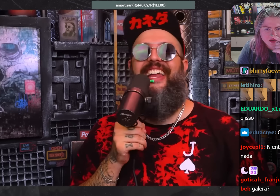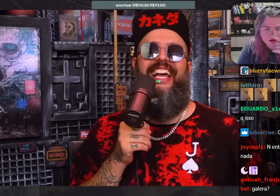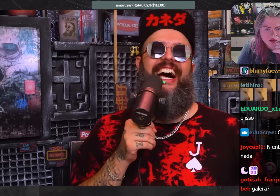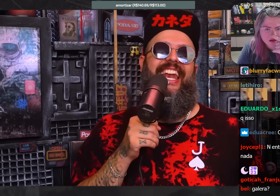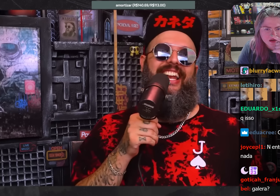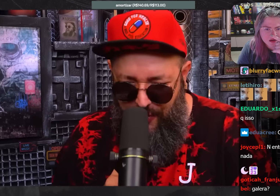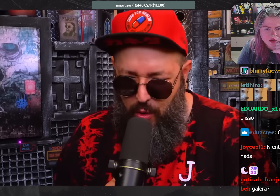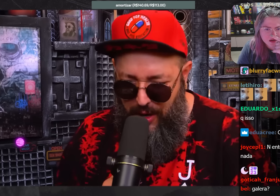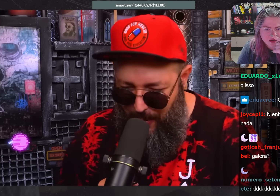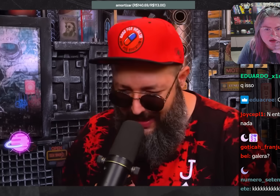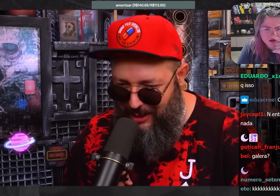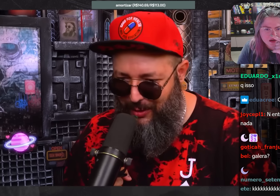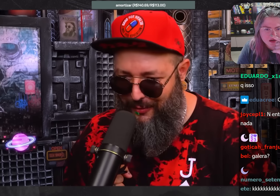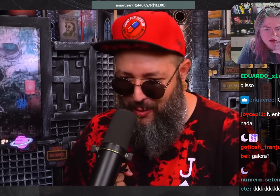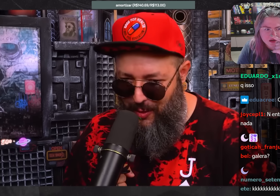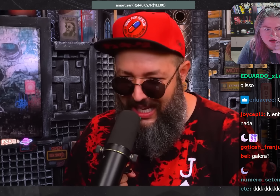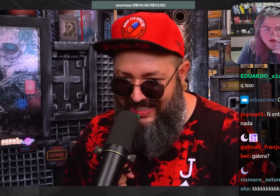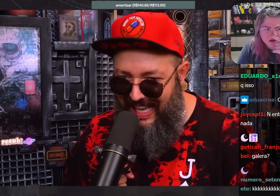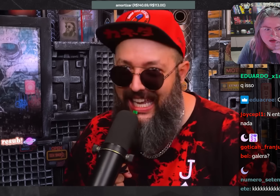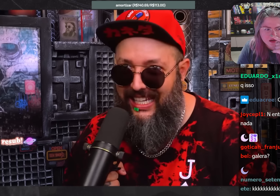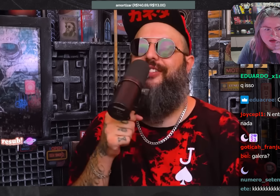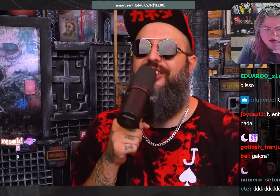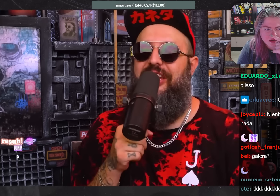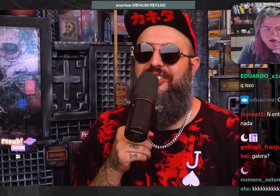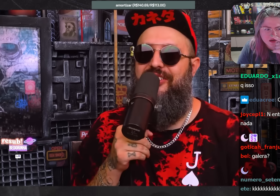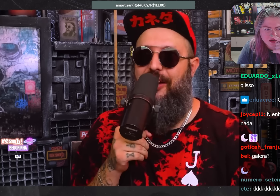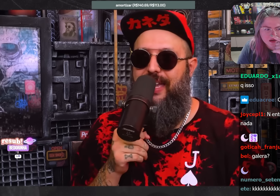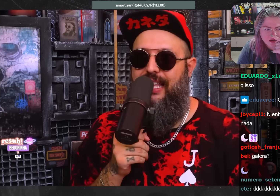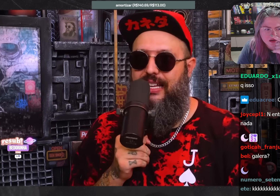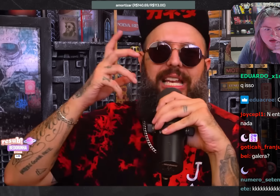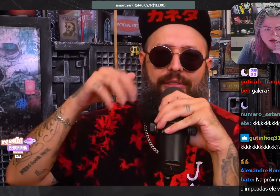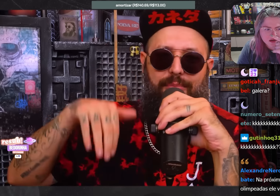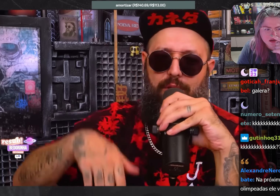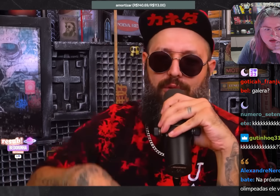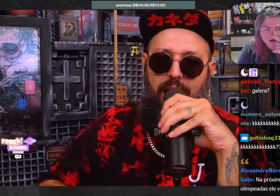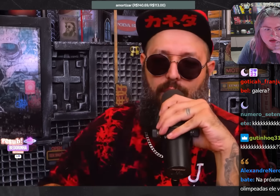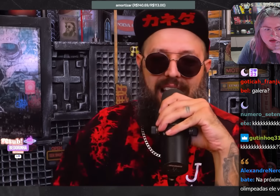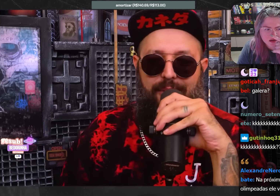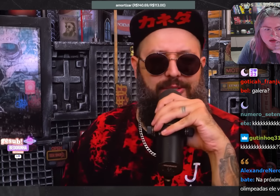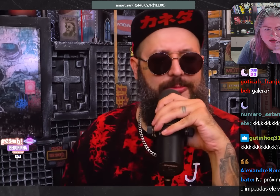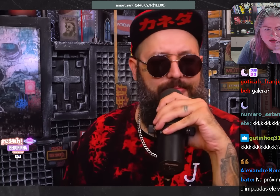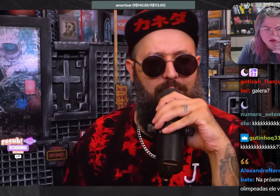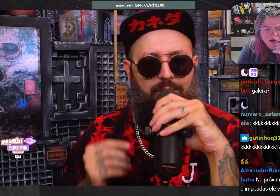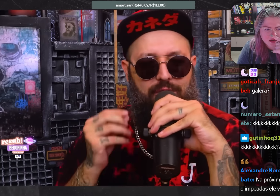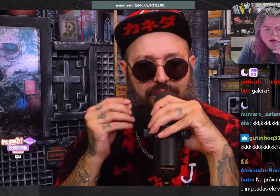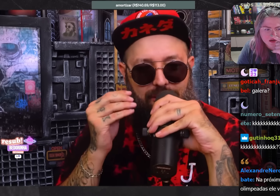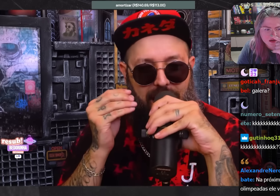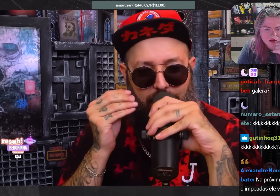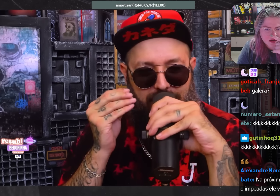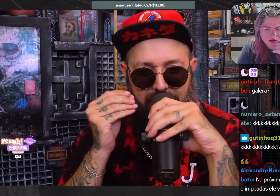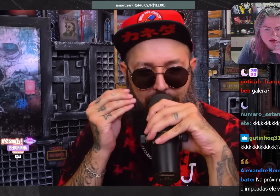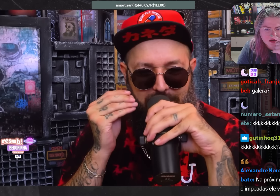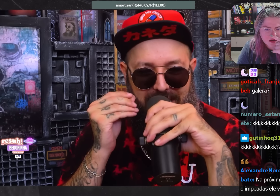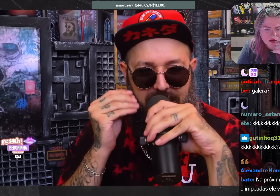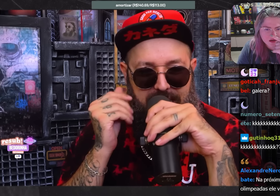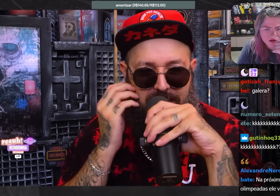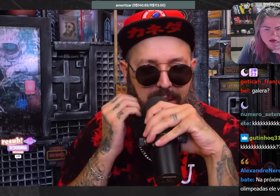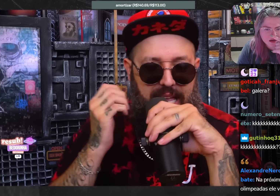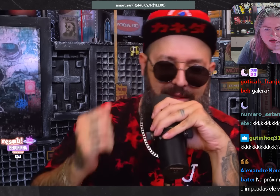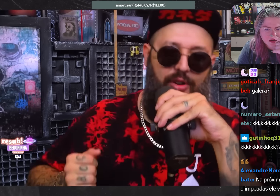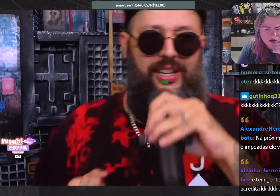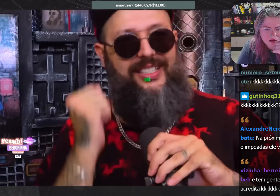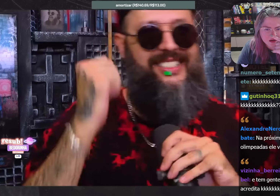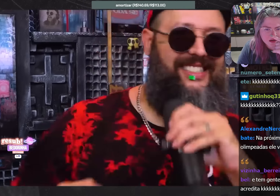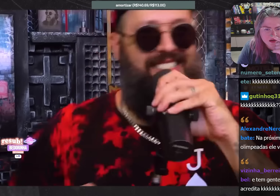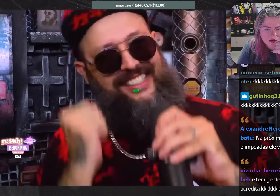Marsal né vou correr uma maratona vou correr 100 23 dias de caminhada tava em Portugal Ele pensou Hum Tem um docinho na Áustria que eu acho uma delícia